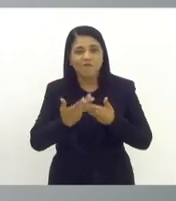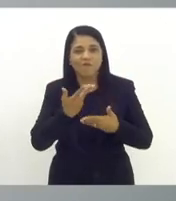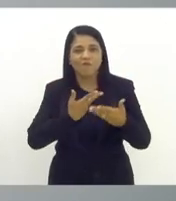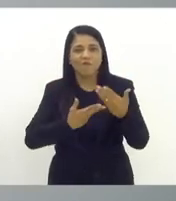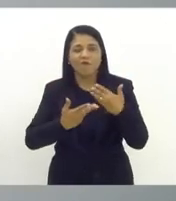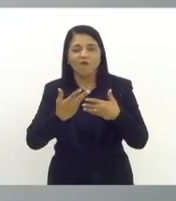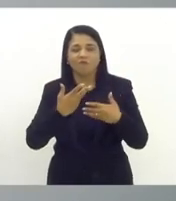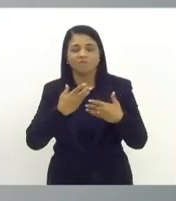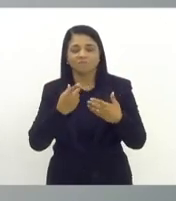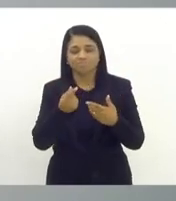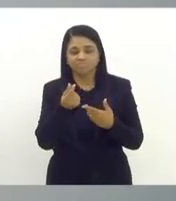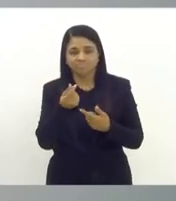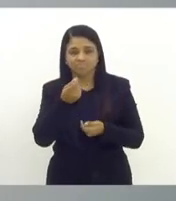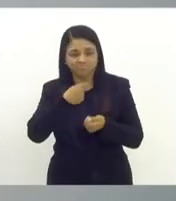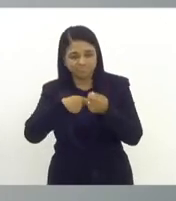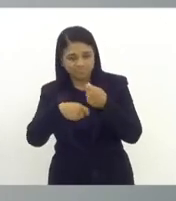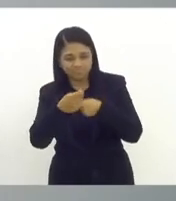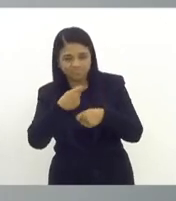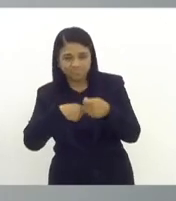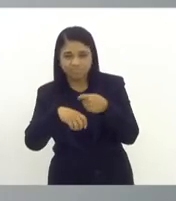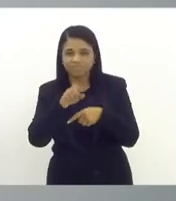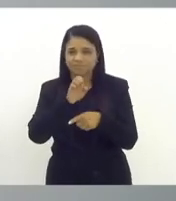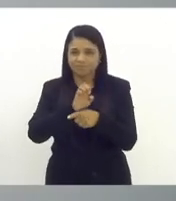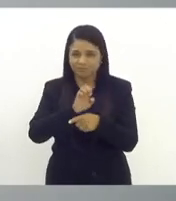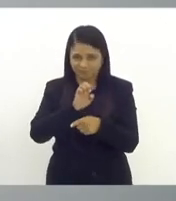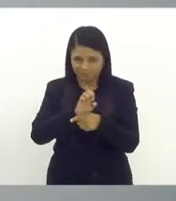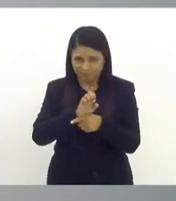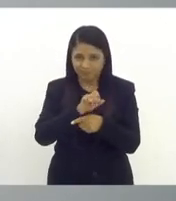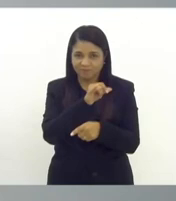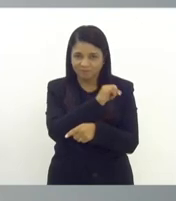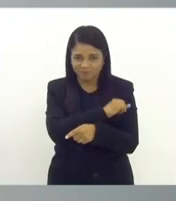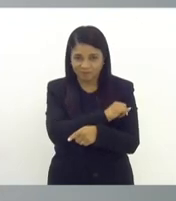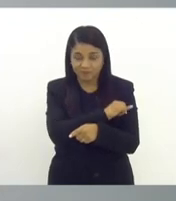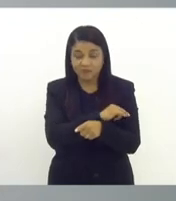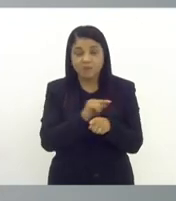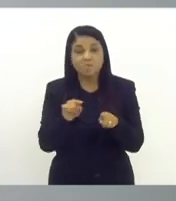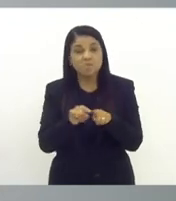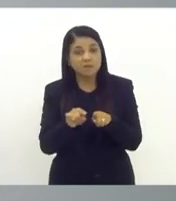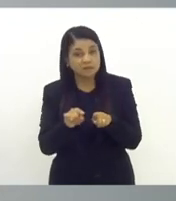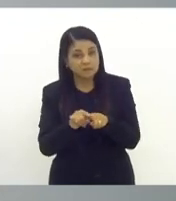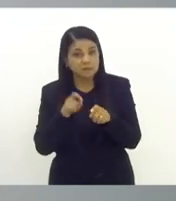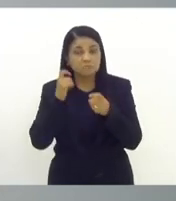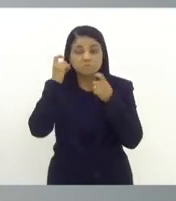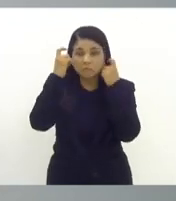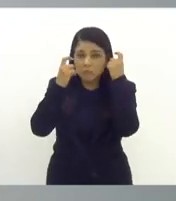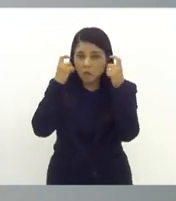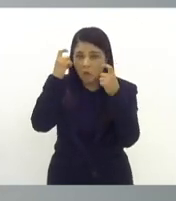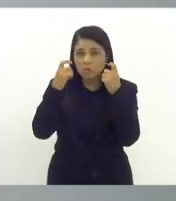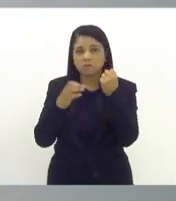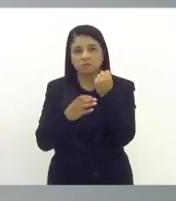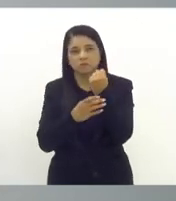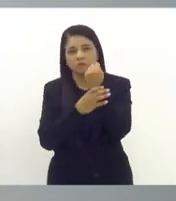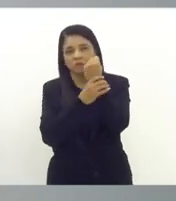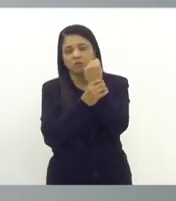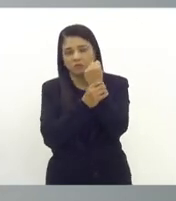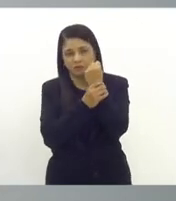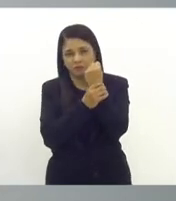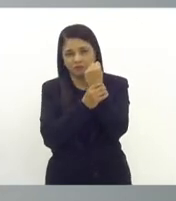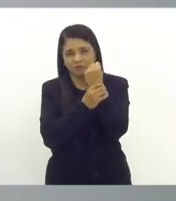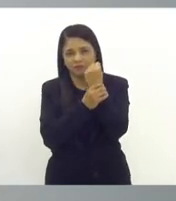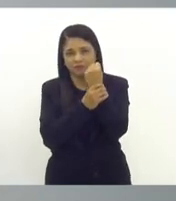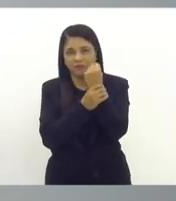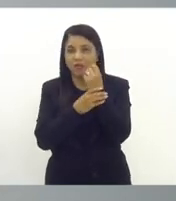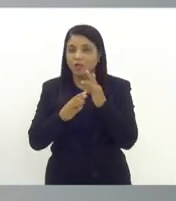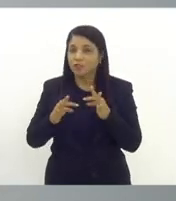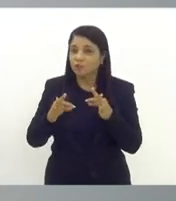vantagens para economia do Estado mas também há uma grande preocupação da segurança todos